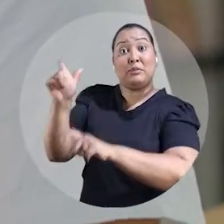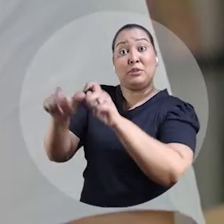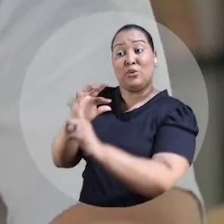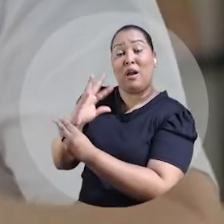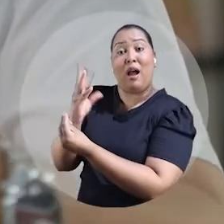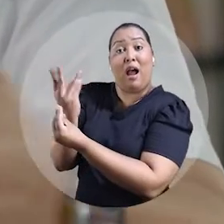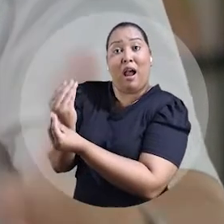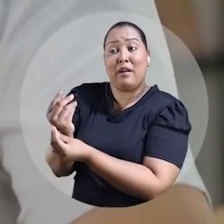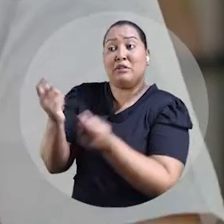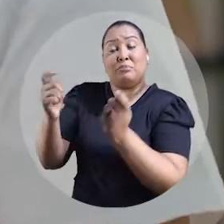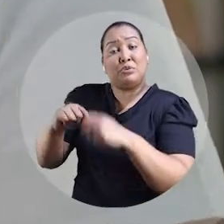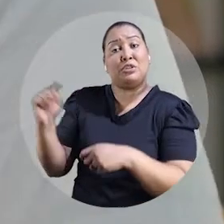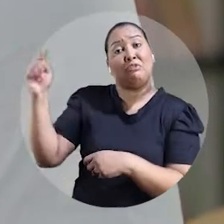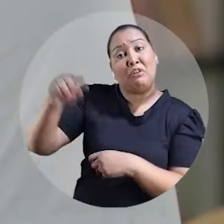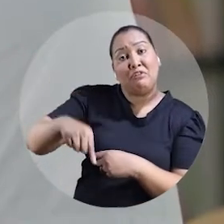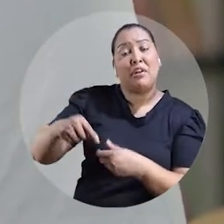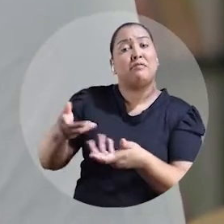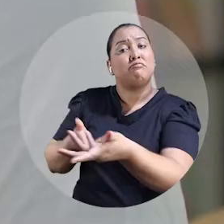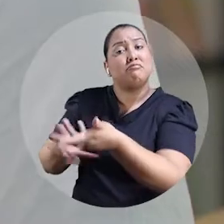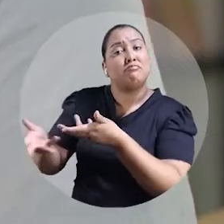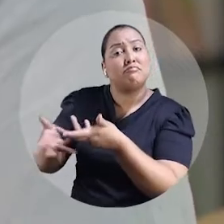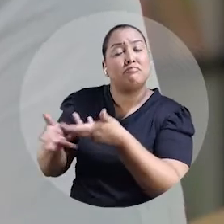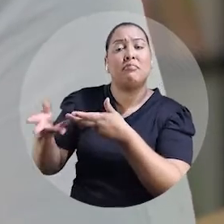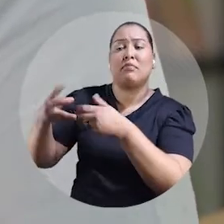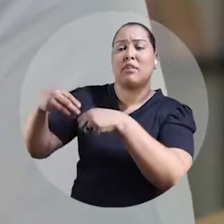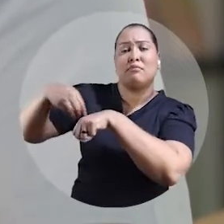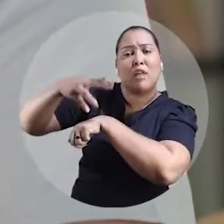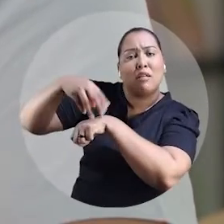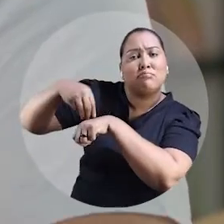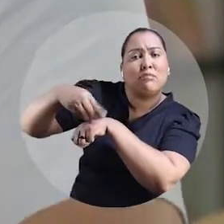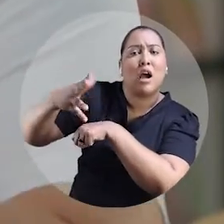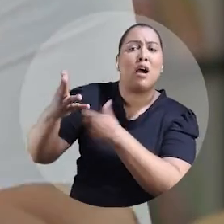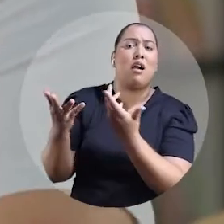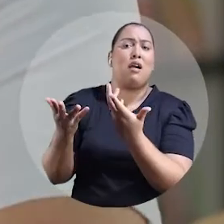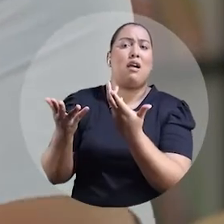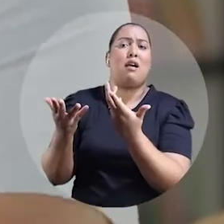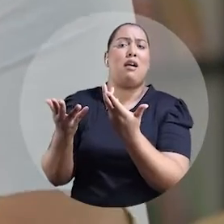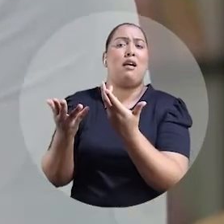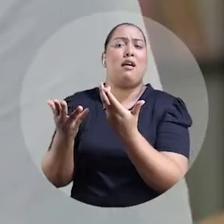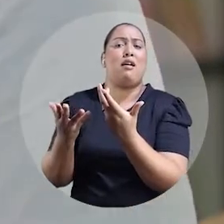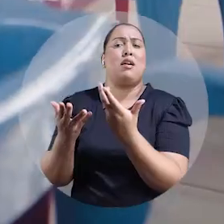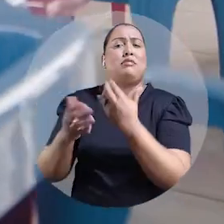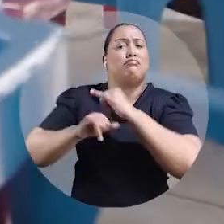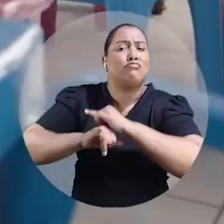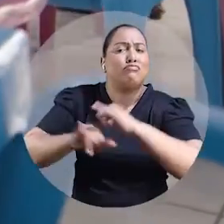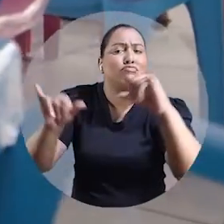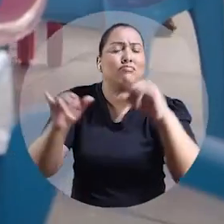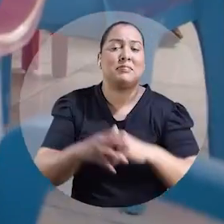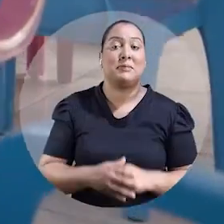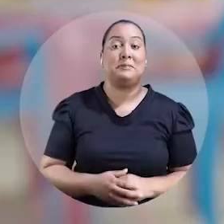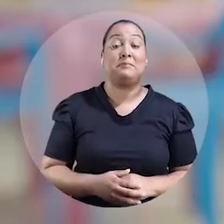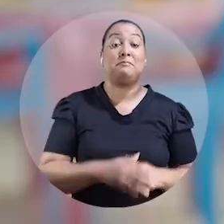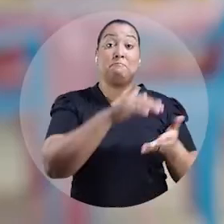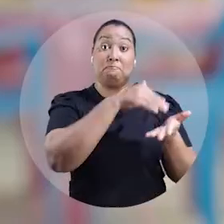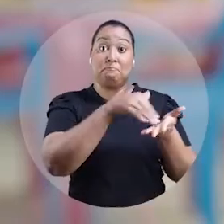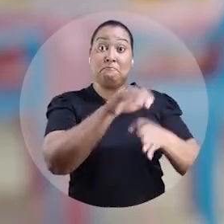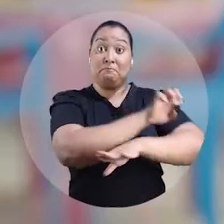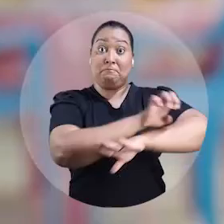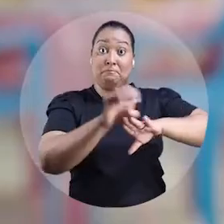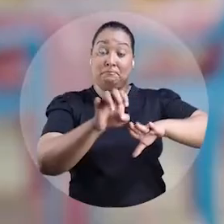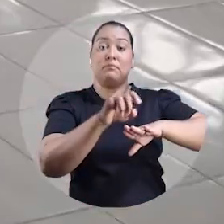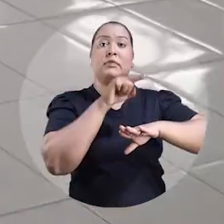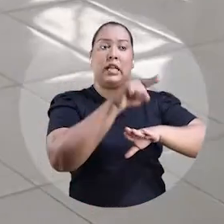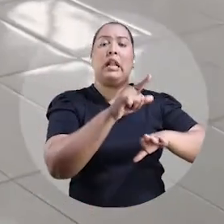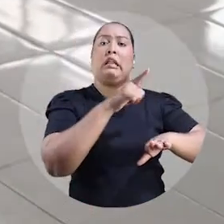artistas ter esse momento aqui para poder também se levar ao público o seu conhecimento. A Secretaria de Educação